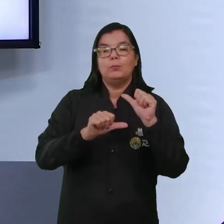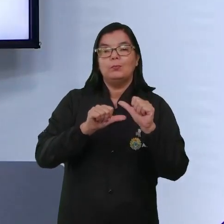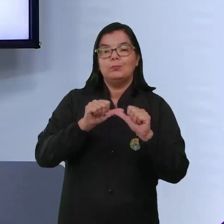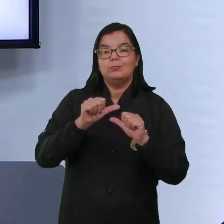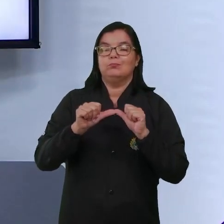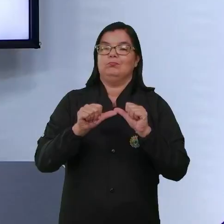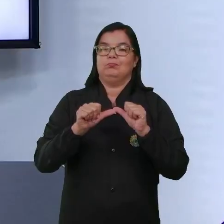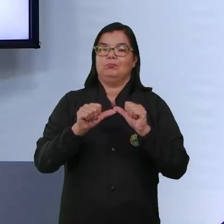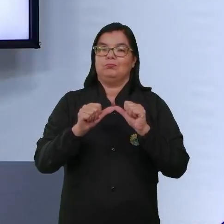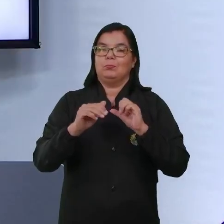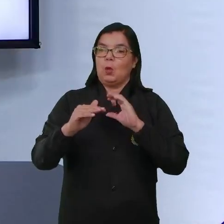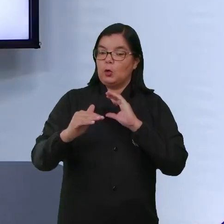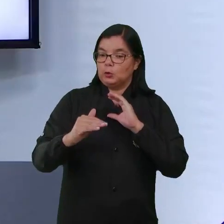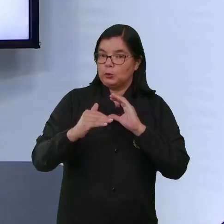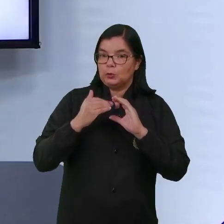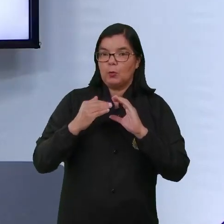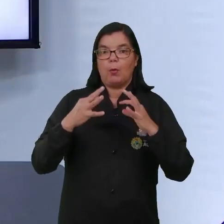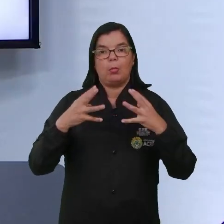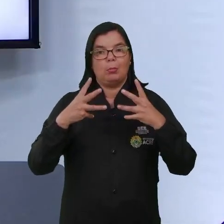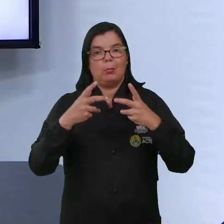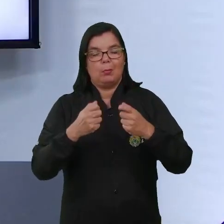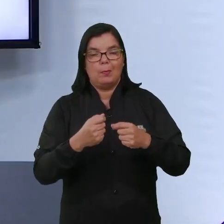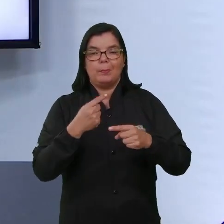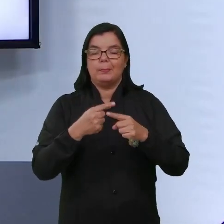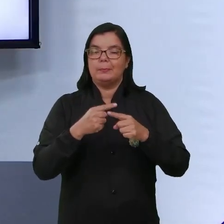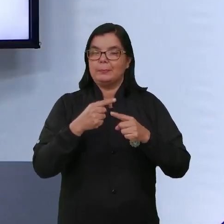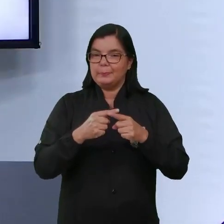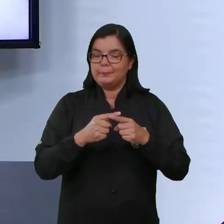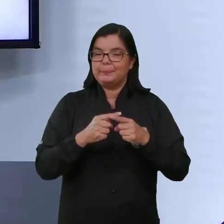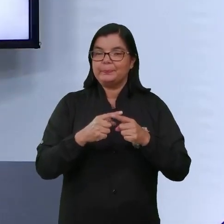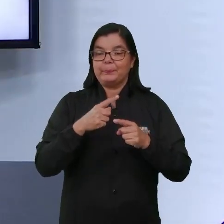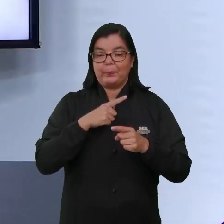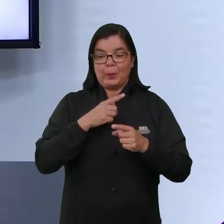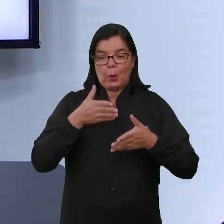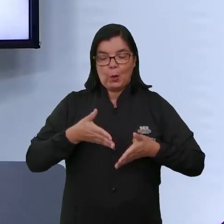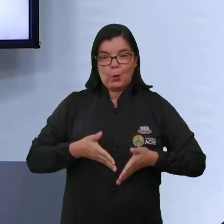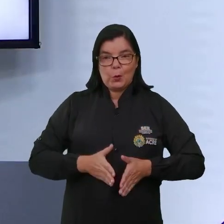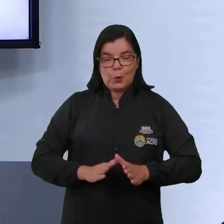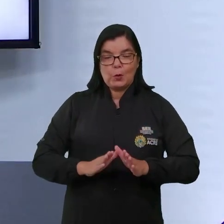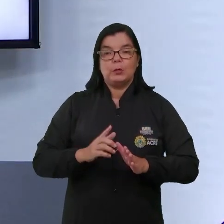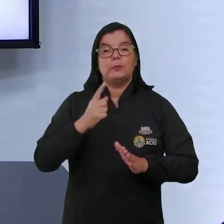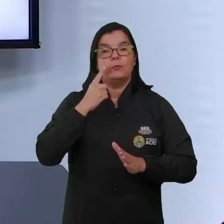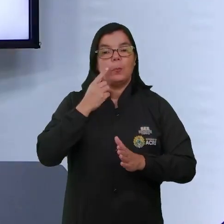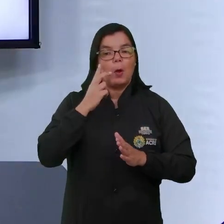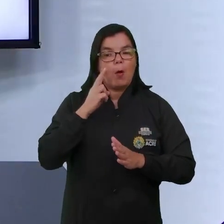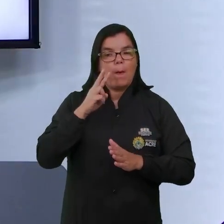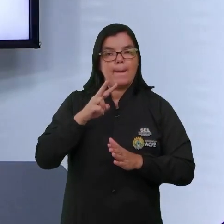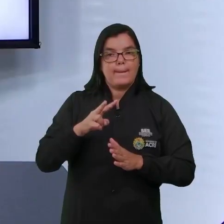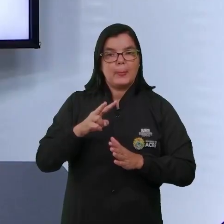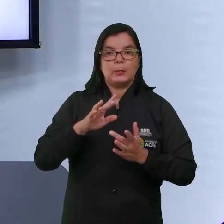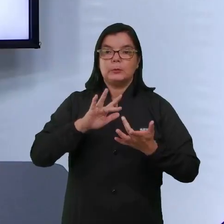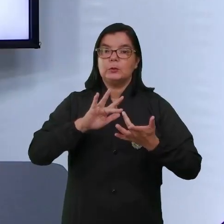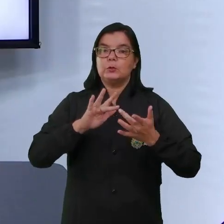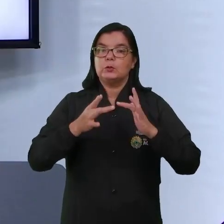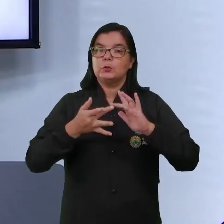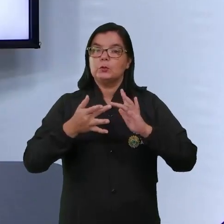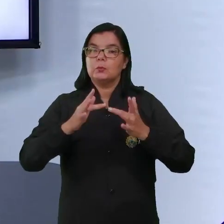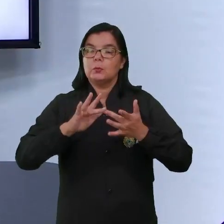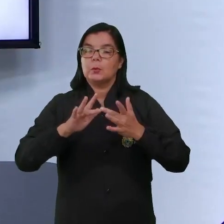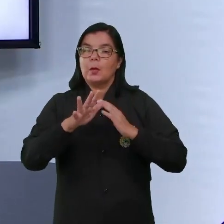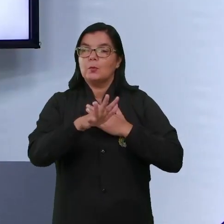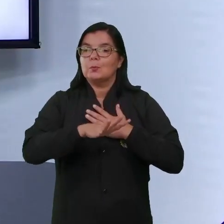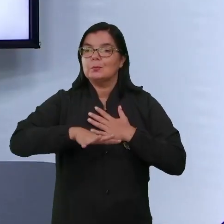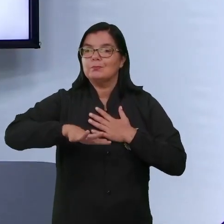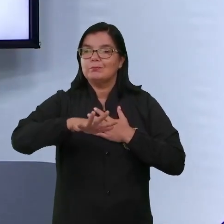elas chegam a todos nós, porque a partir do momento em que nós nascemos, nós passamos a ter contato com a